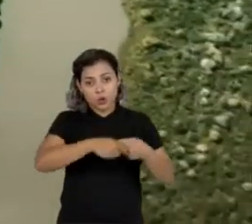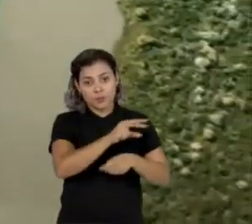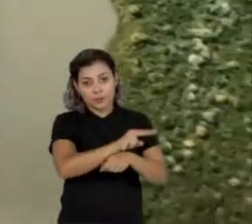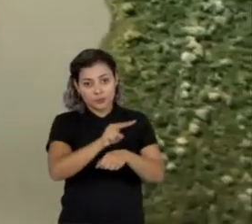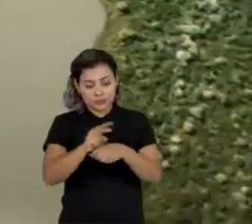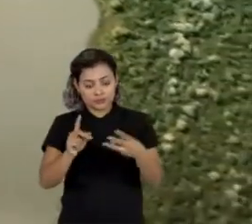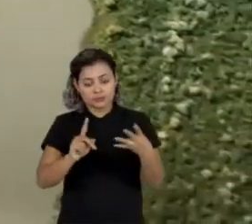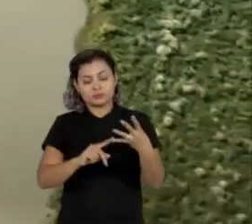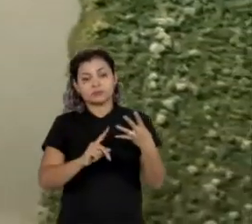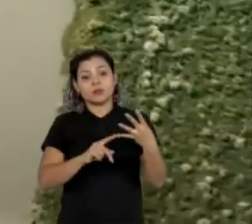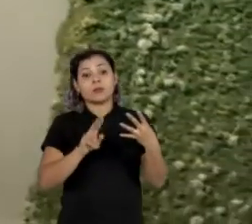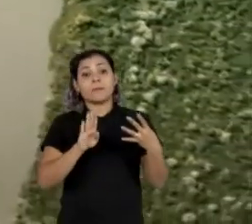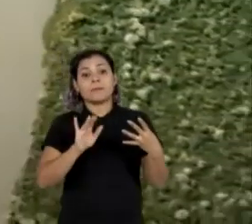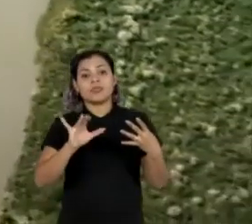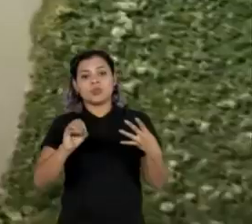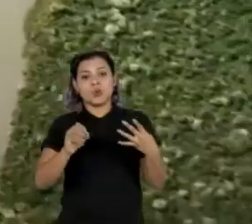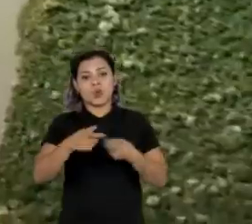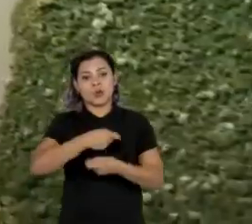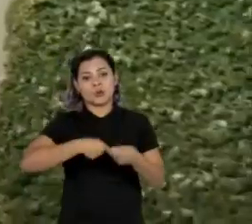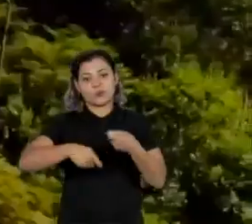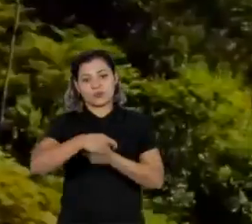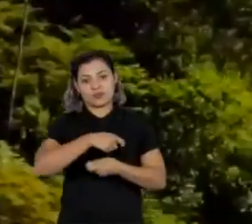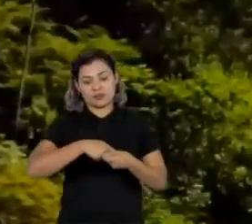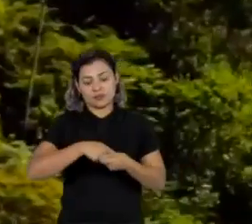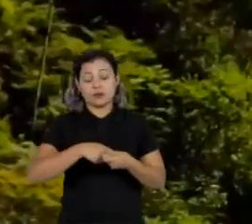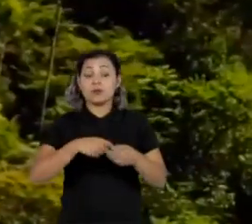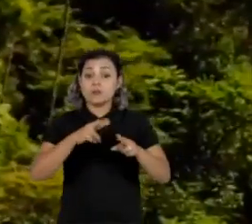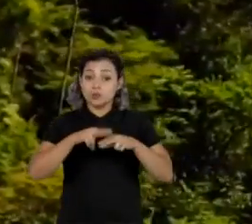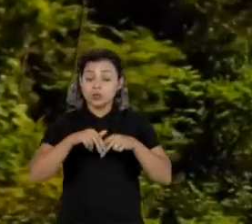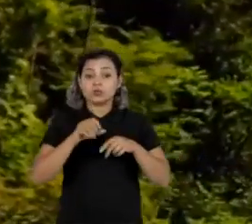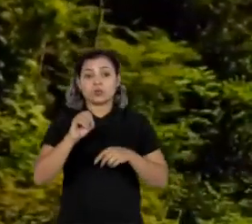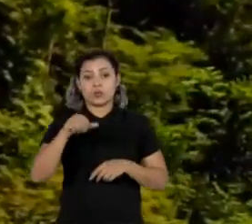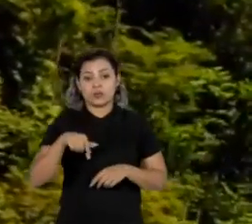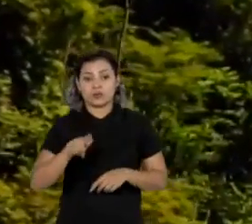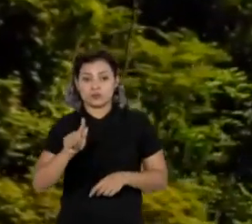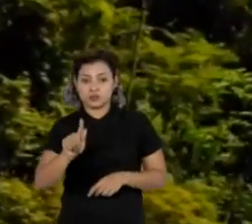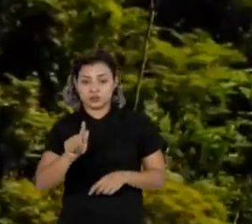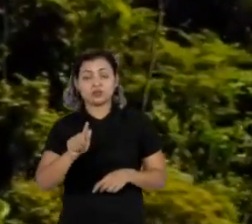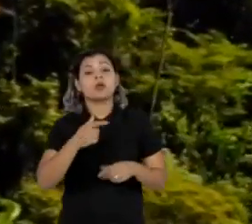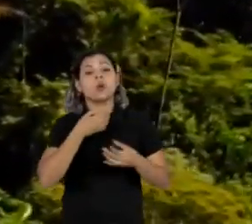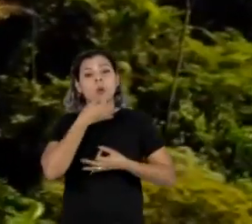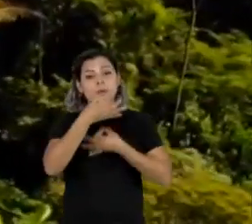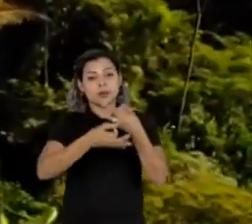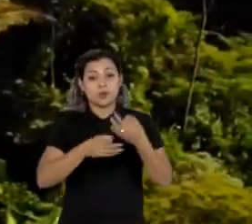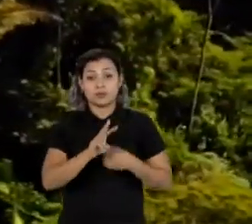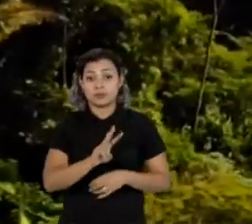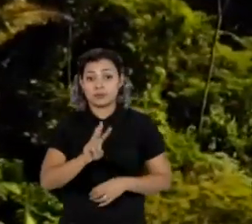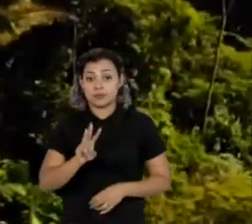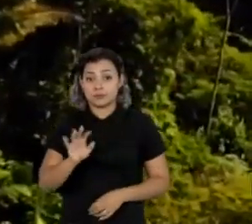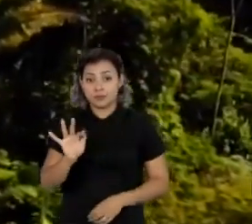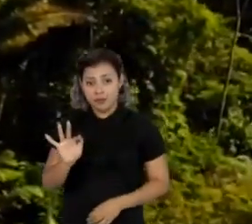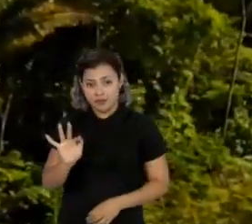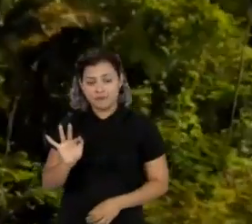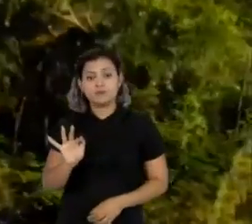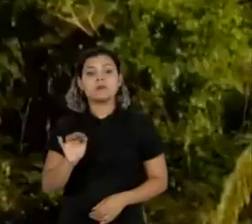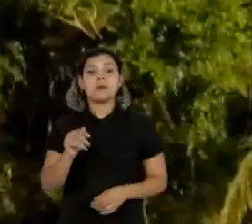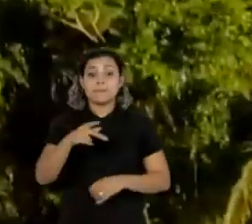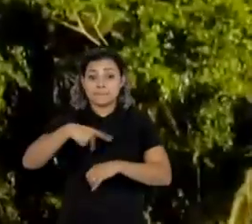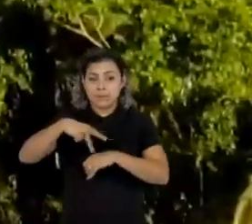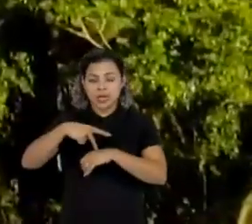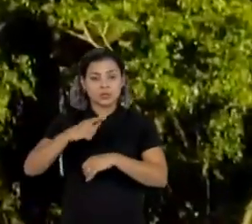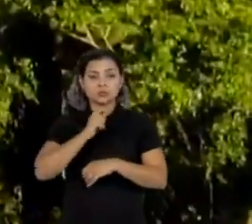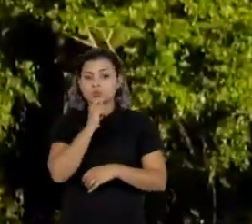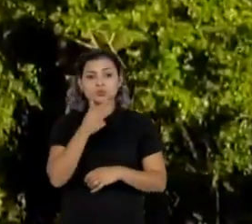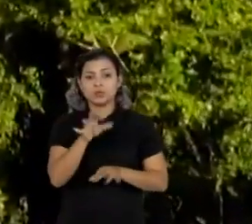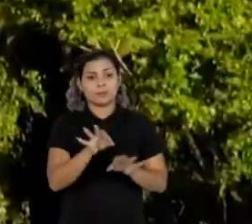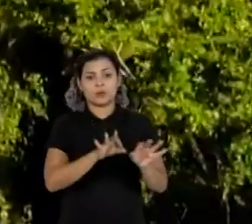ecológico e a bioeconomia. ONGs ambientalistas comentaram as medidas. Para o WWF, o país segue sem